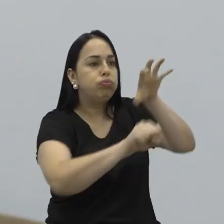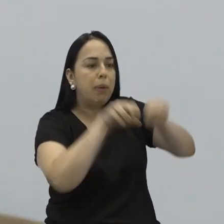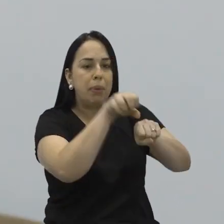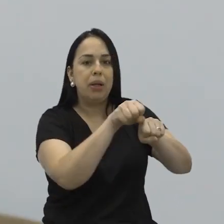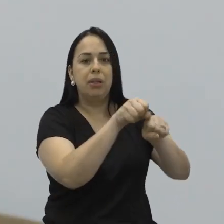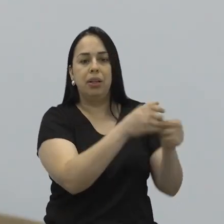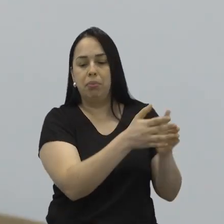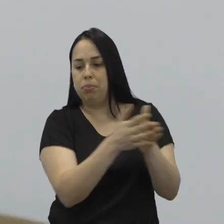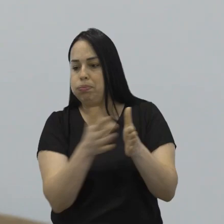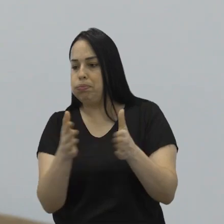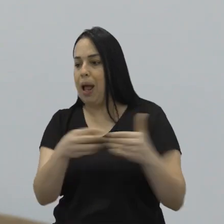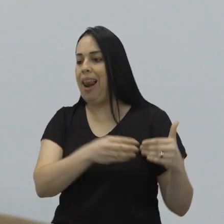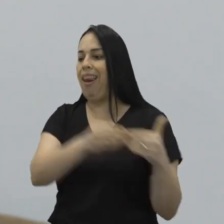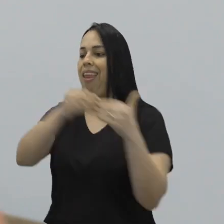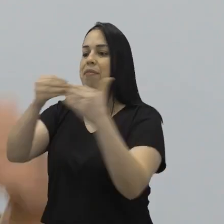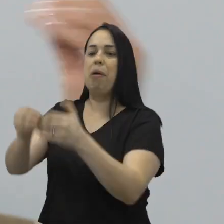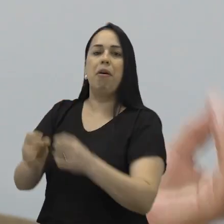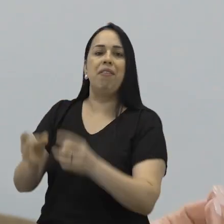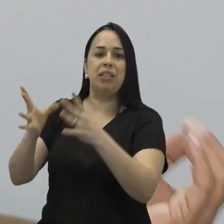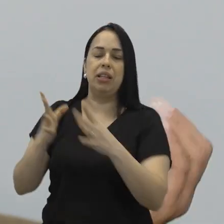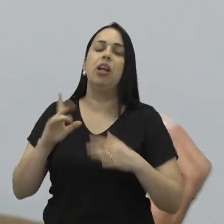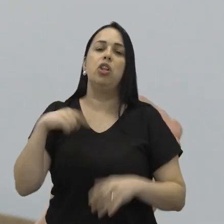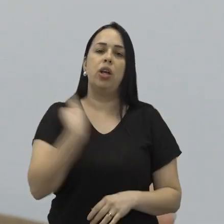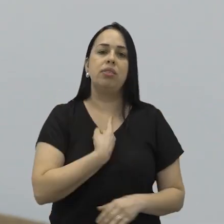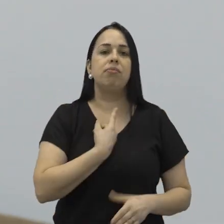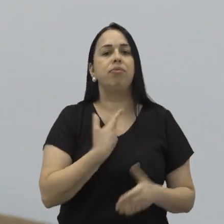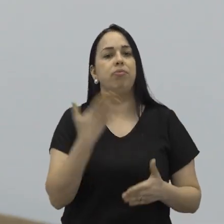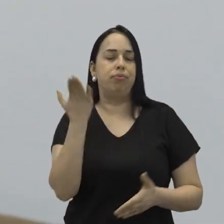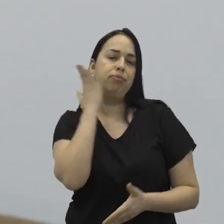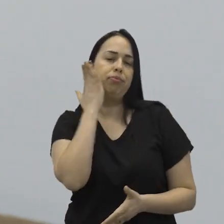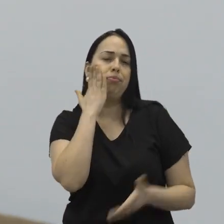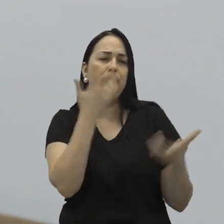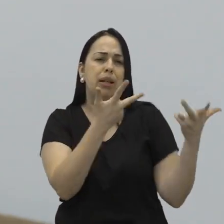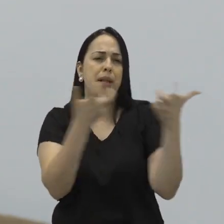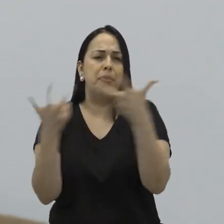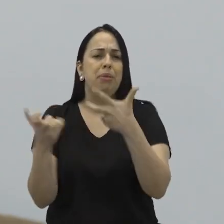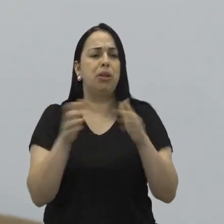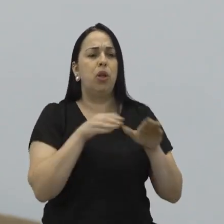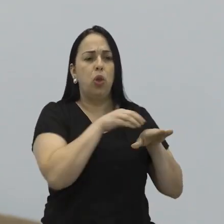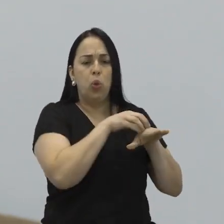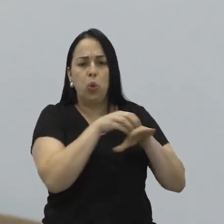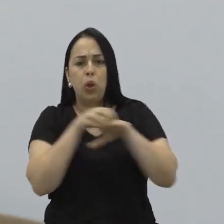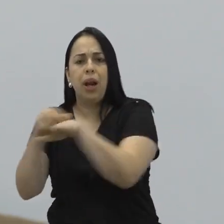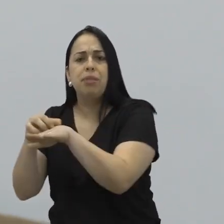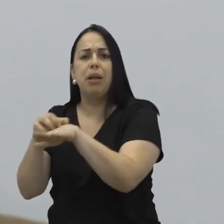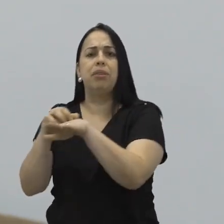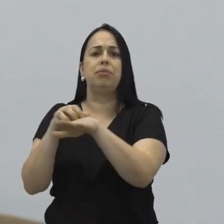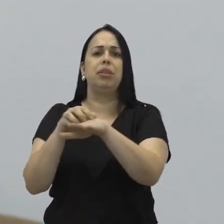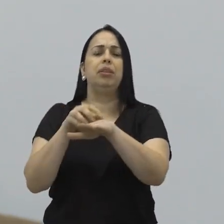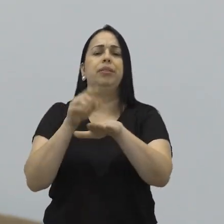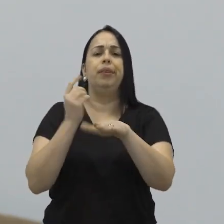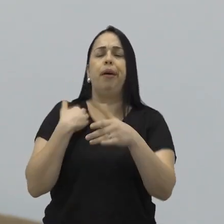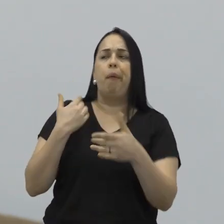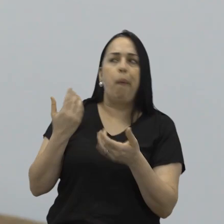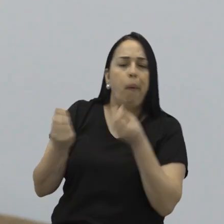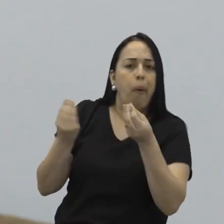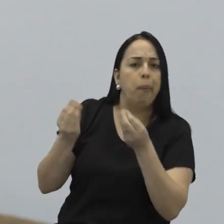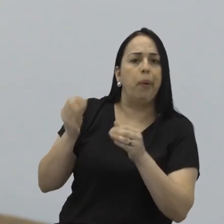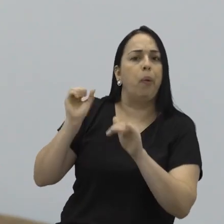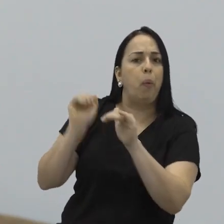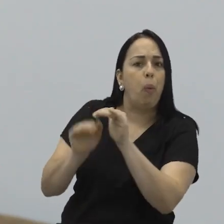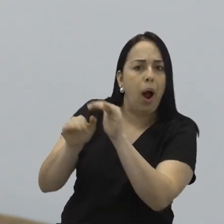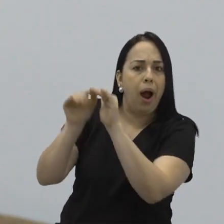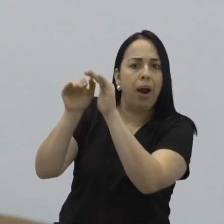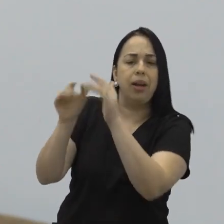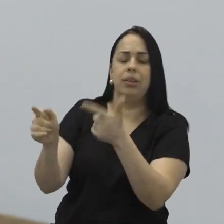a gente vê as questões dessa produção em cadeia, ela vai através do transporte, ter esse desperdício,